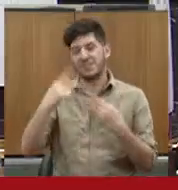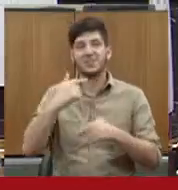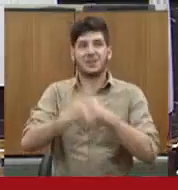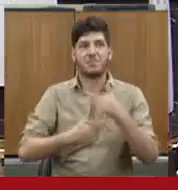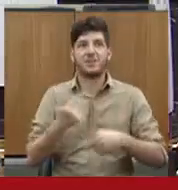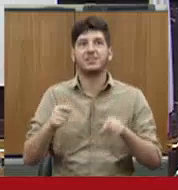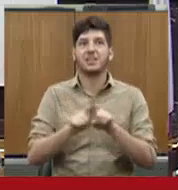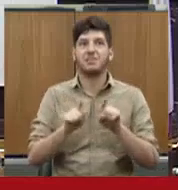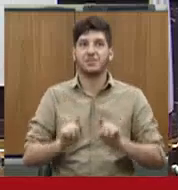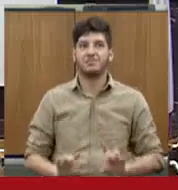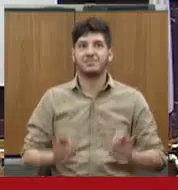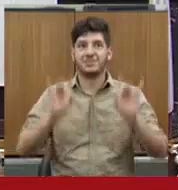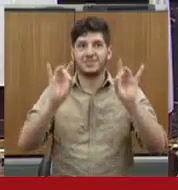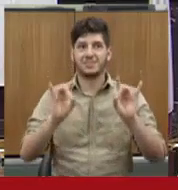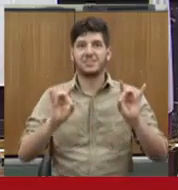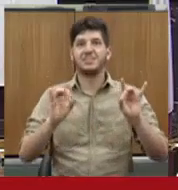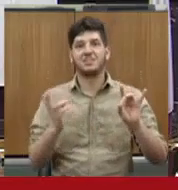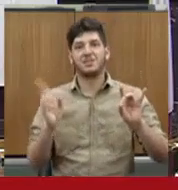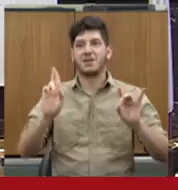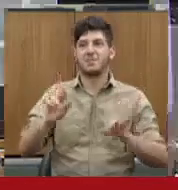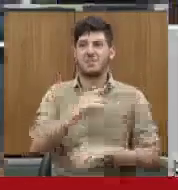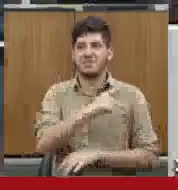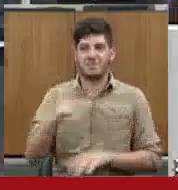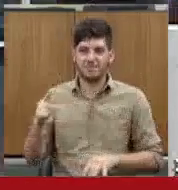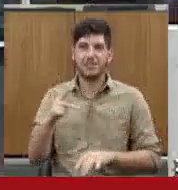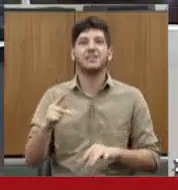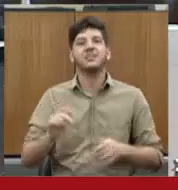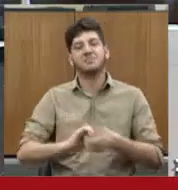muito especial, através destes presidentes, quero comentar